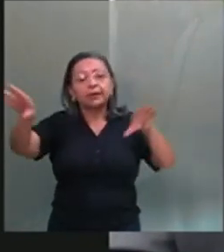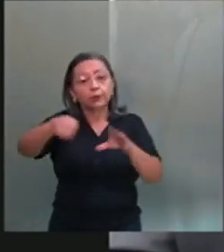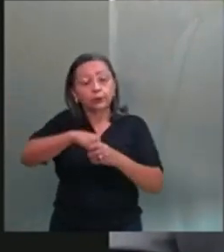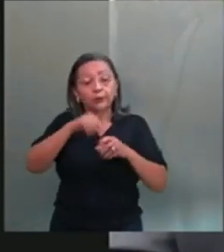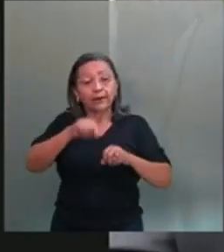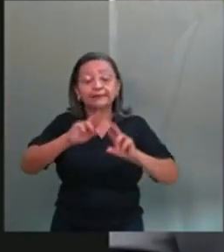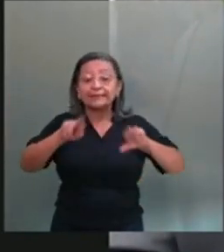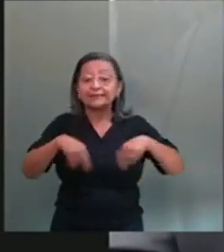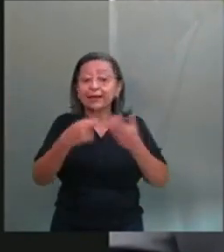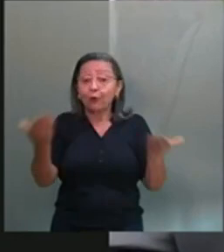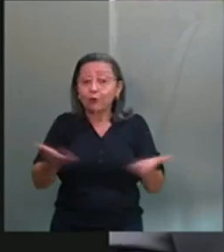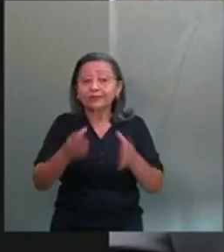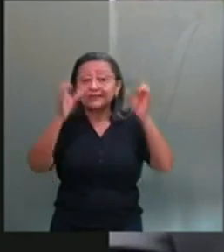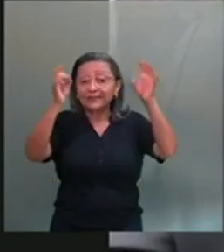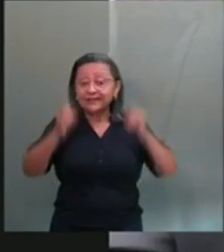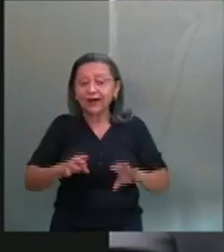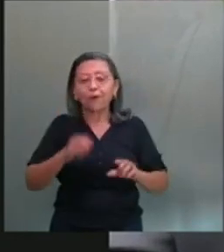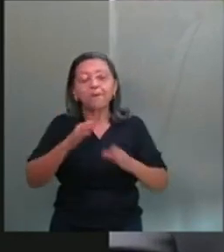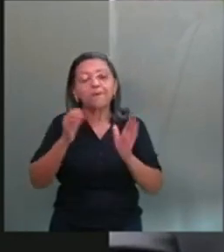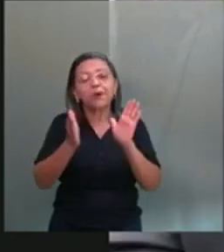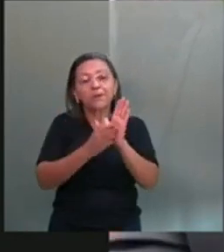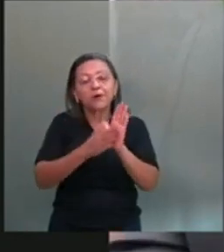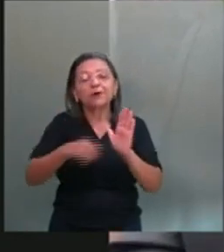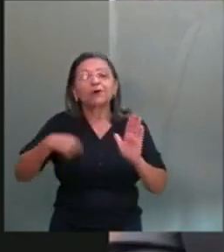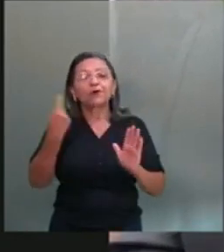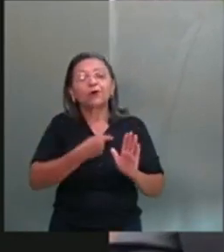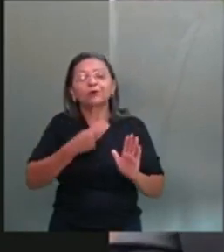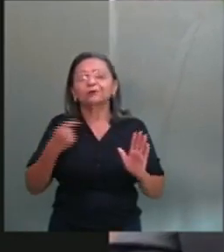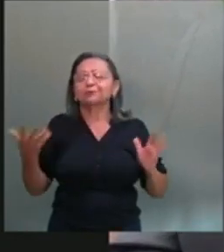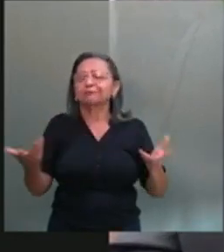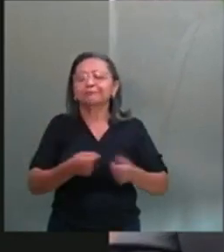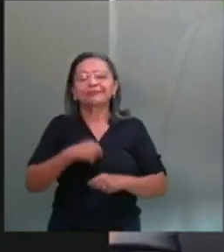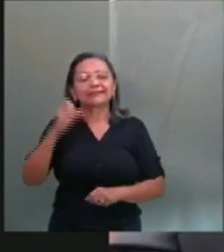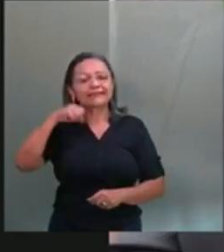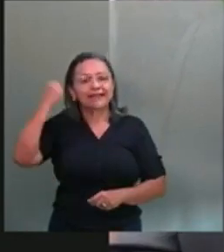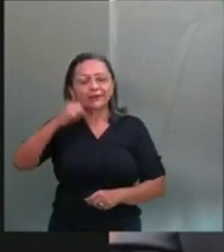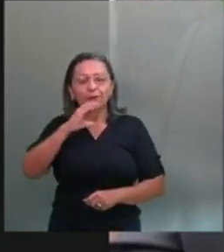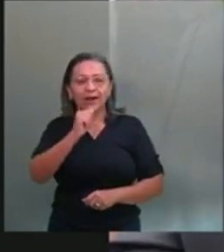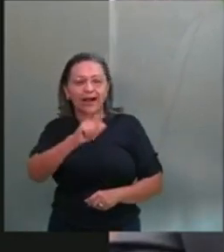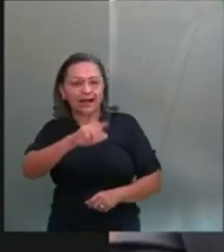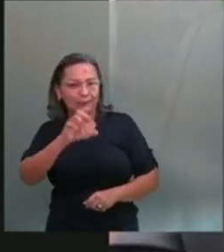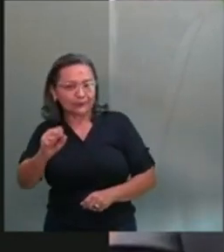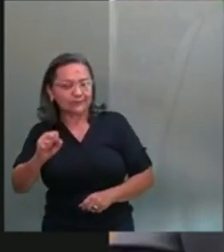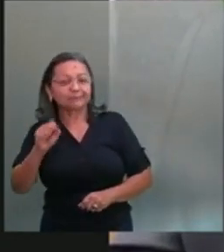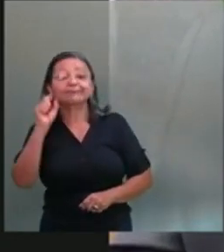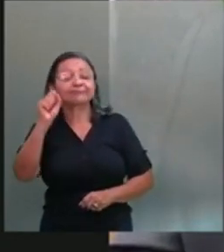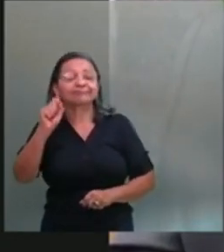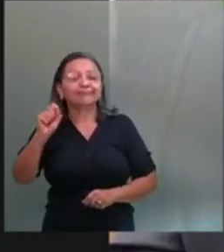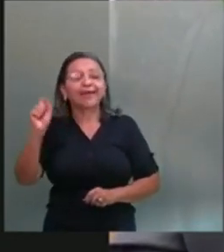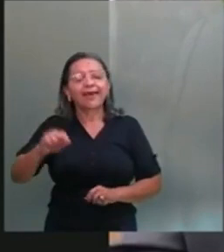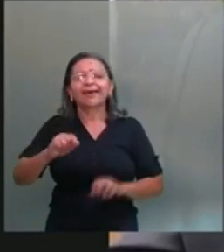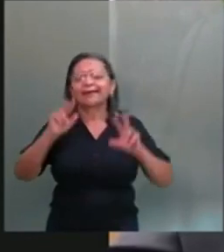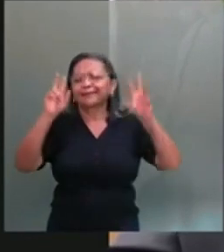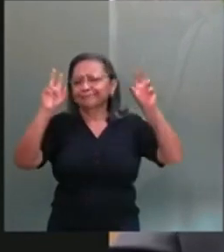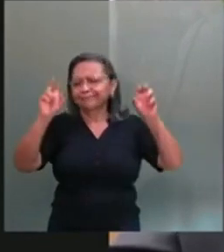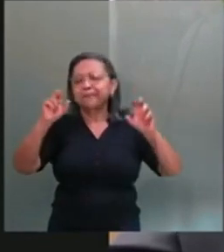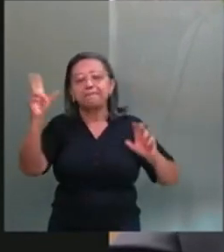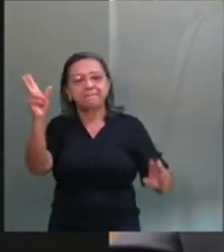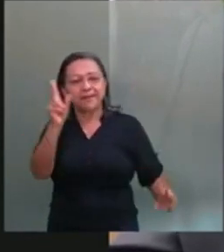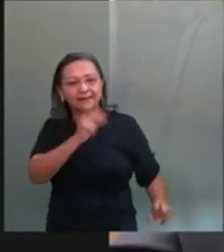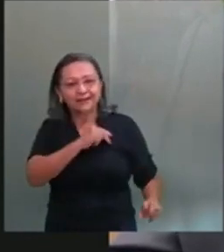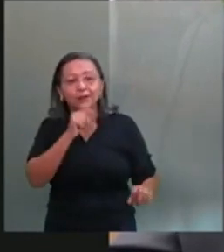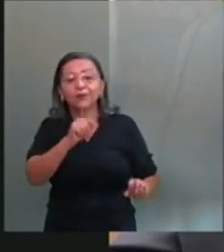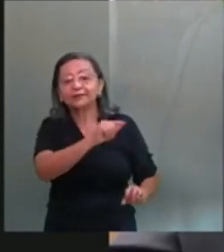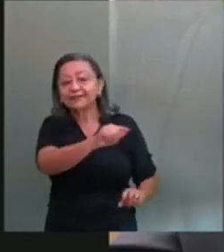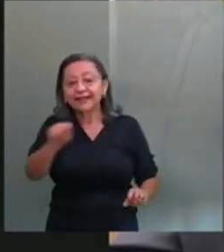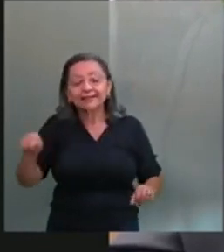esta sessão solene, proposta pelo nosso brilhante senador Carlos Viana. Trata-se de algo merecido, pois